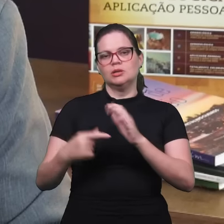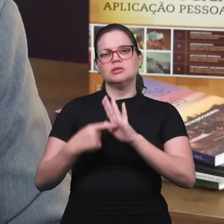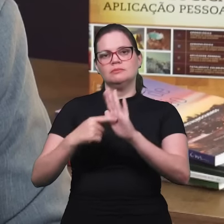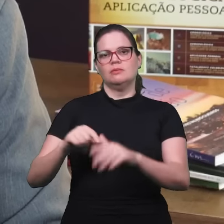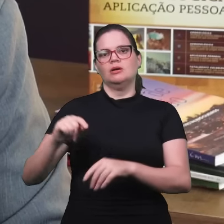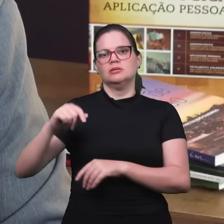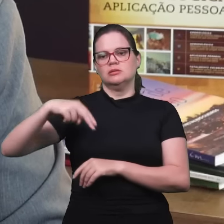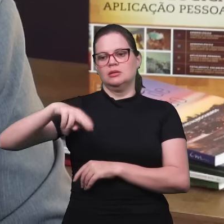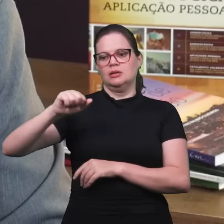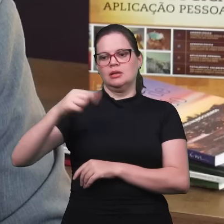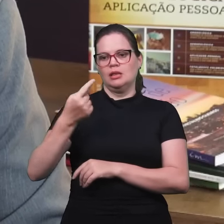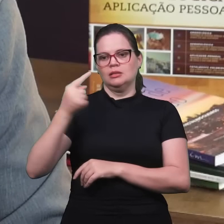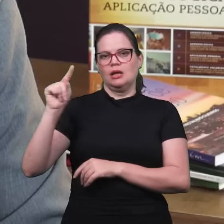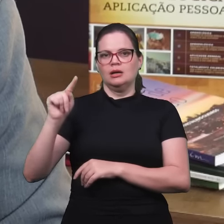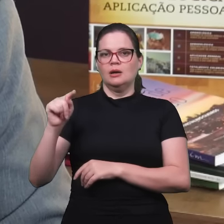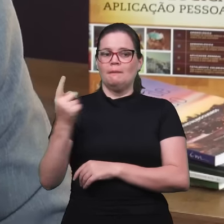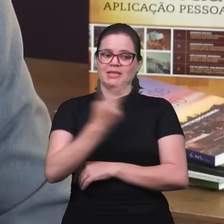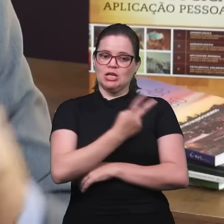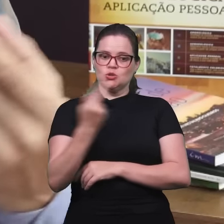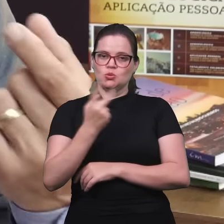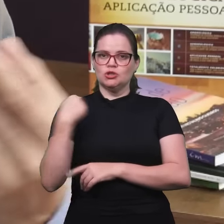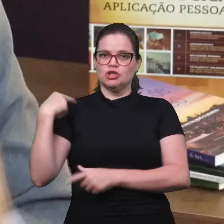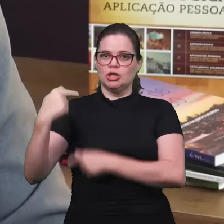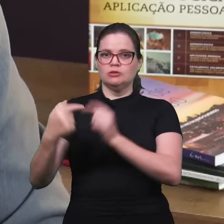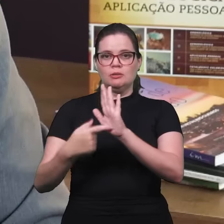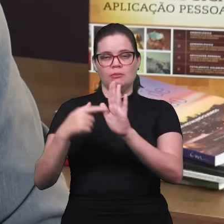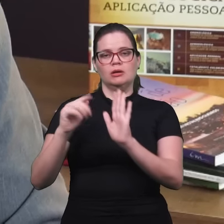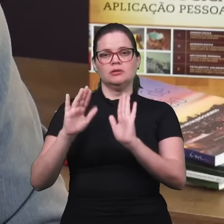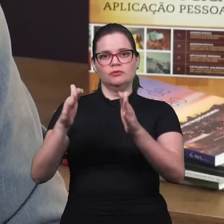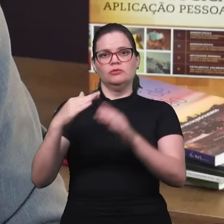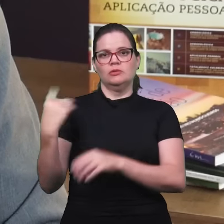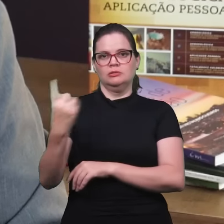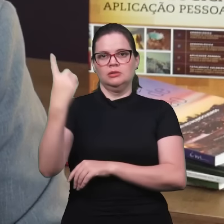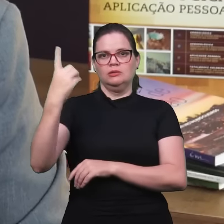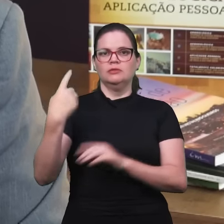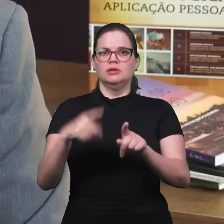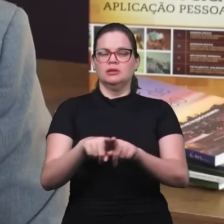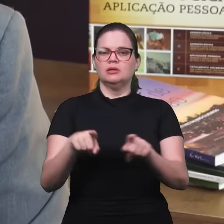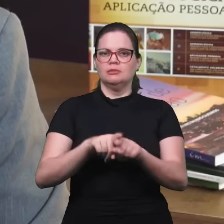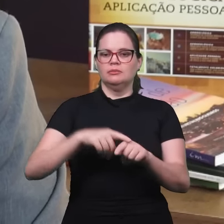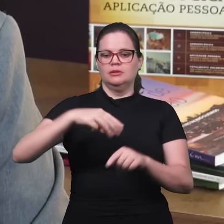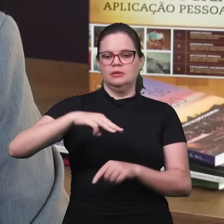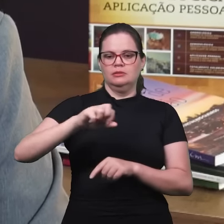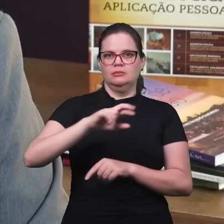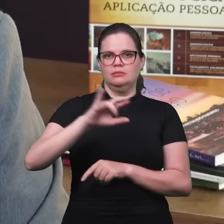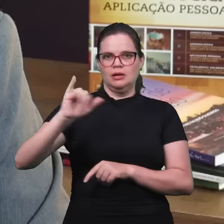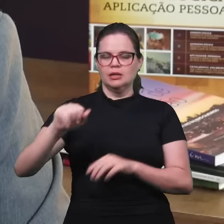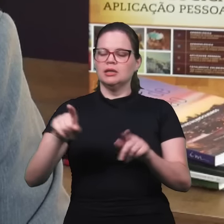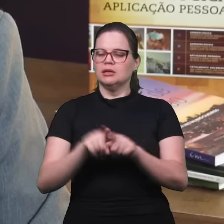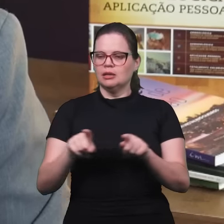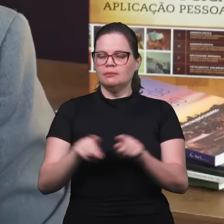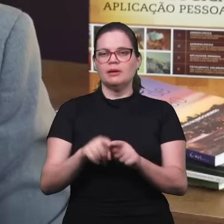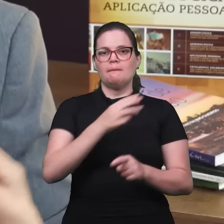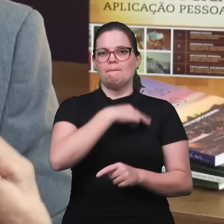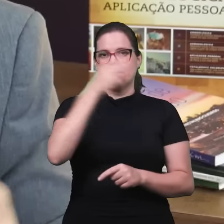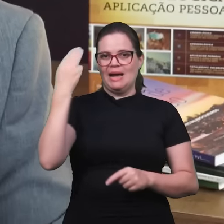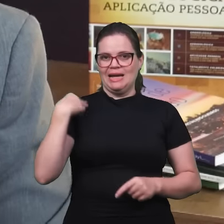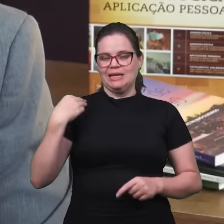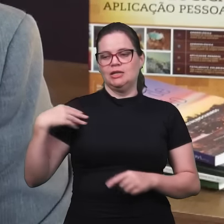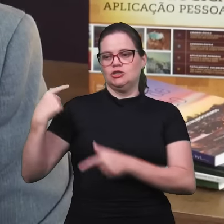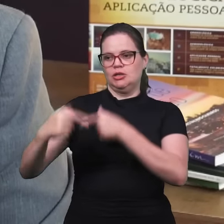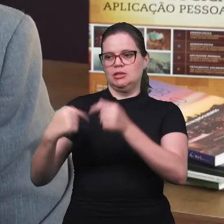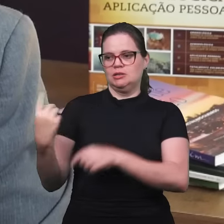Davi. Davi ali, então Maria também era descendente de Davi, José descendente de Davi. Mas por